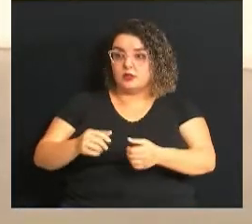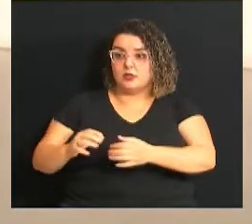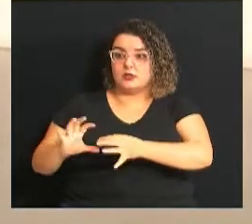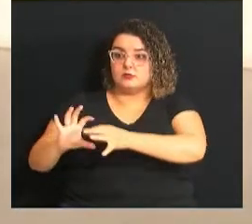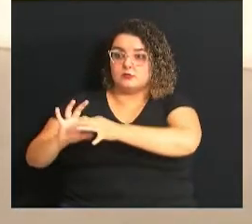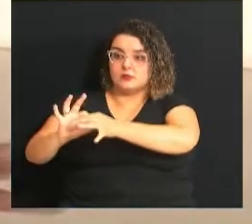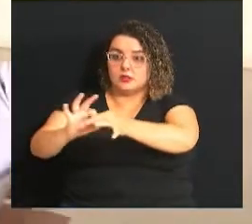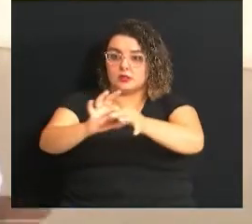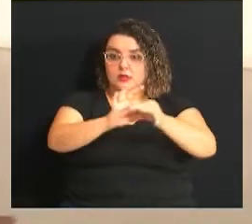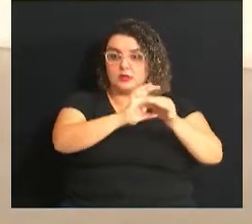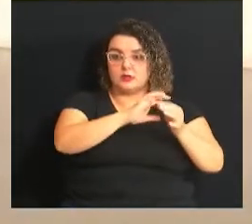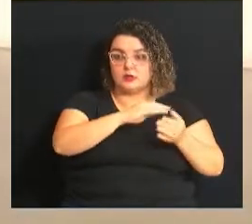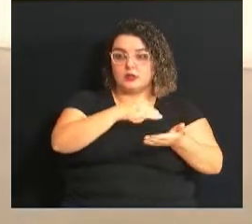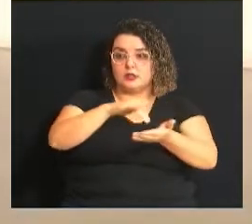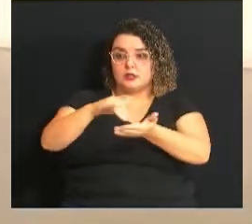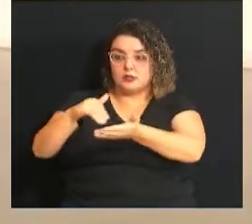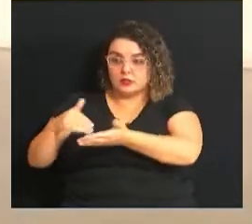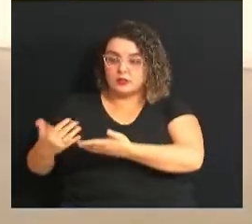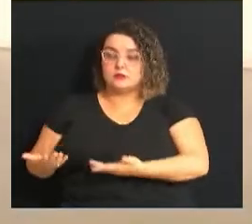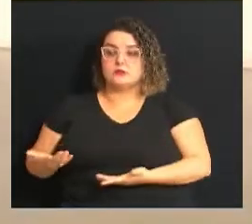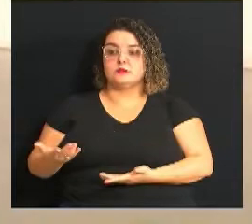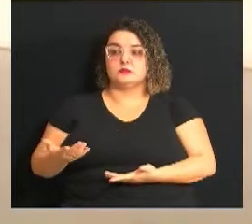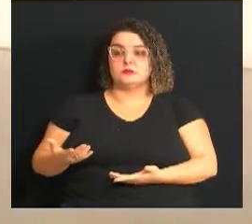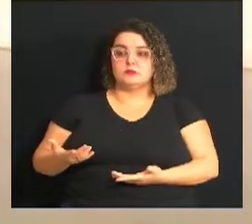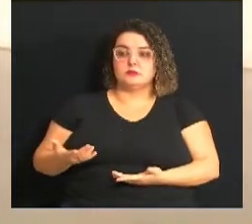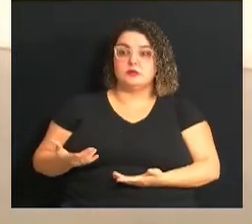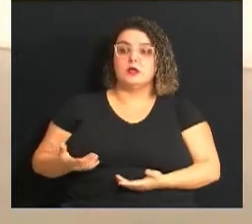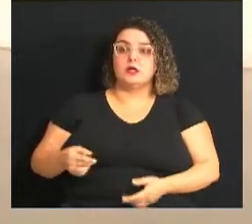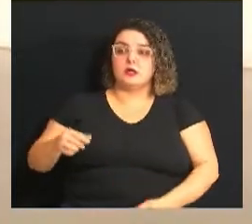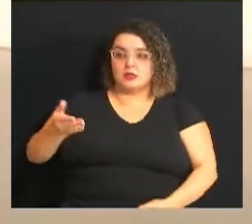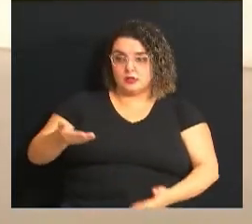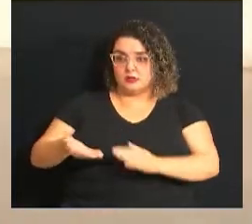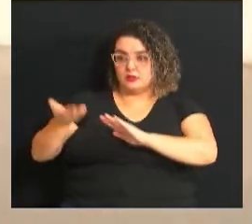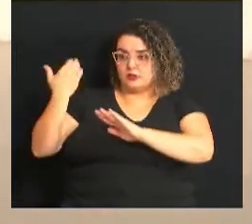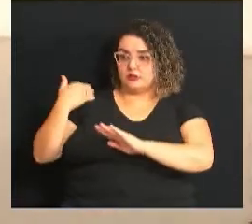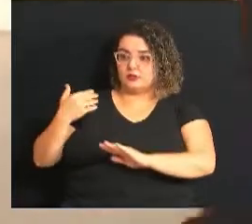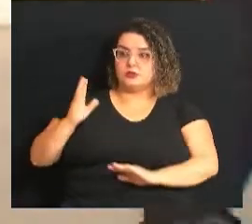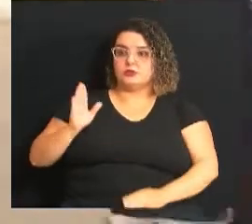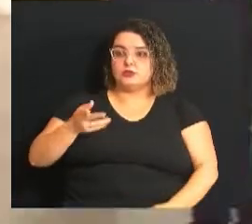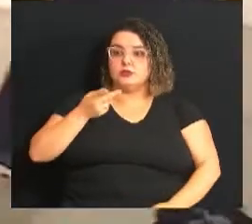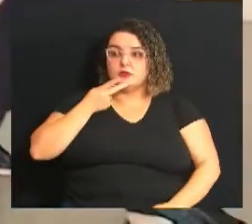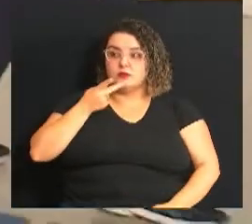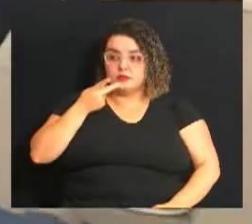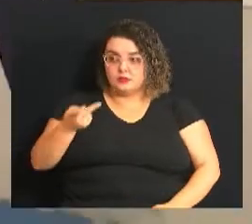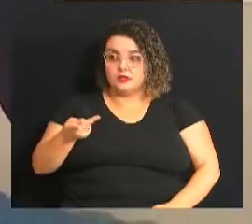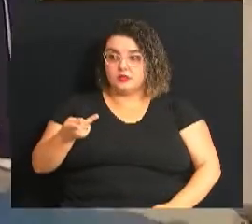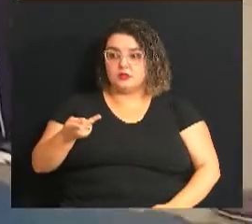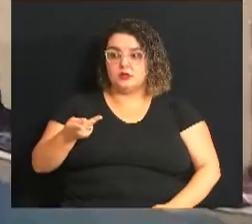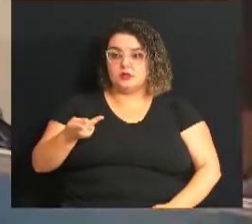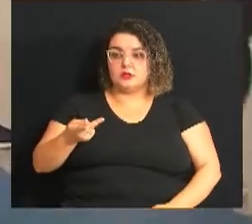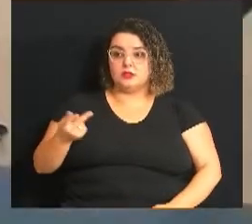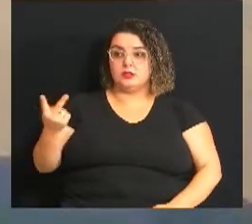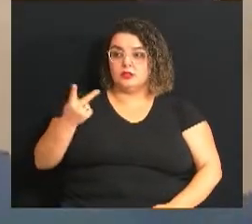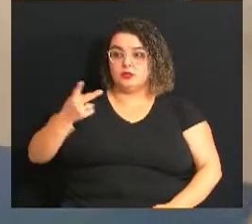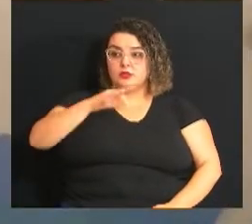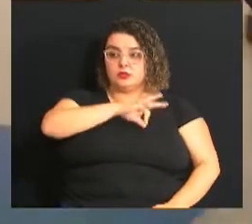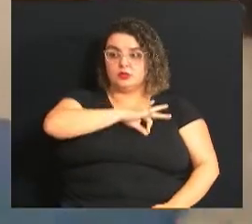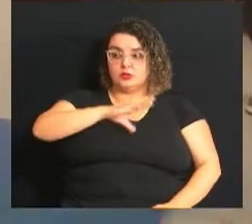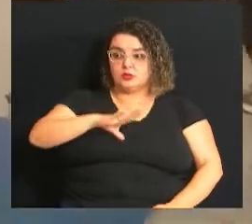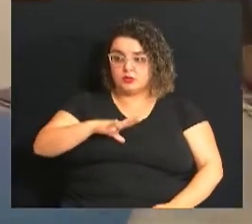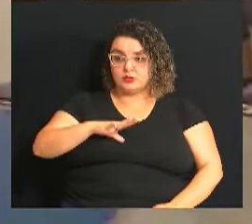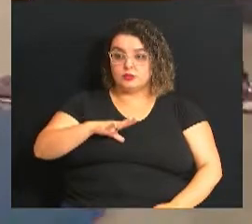várias pastas, vários braços aqui no município. Aqui atrás, eu já vou comentar sobre isso, 2 guardas municipais